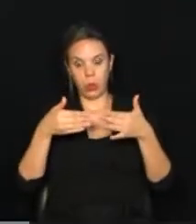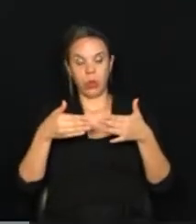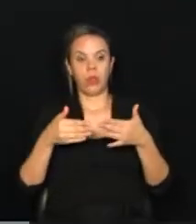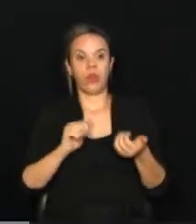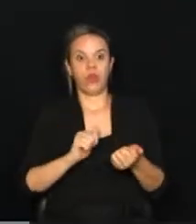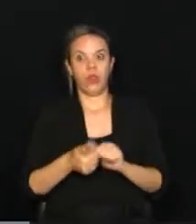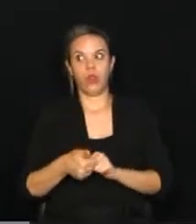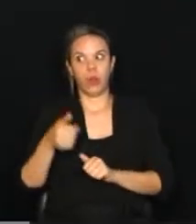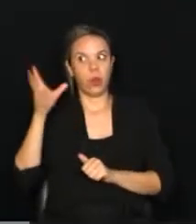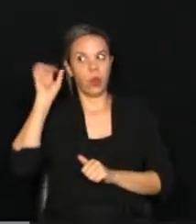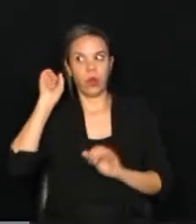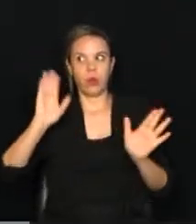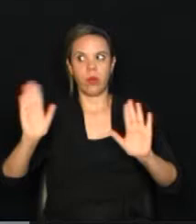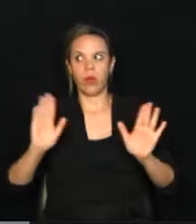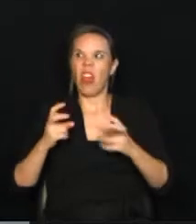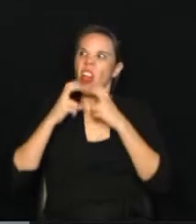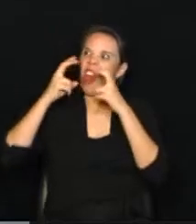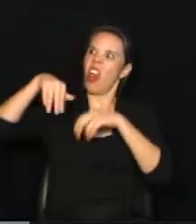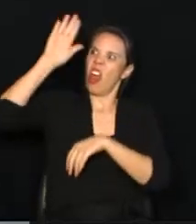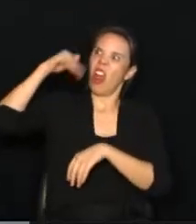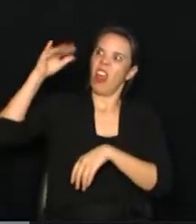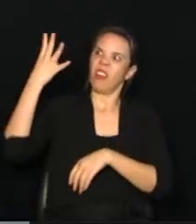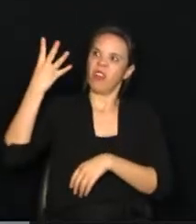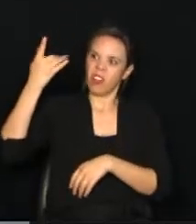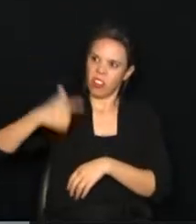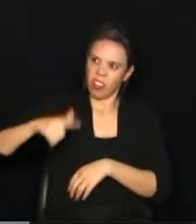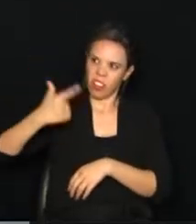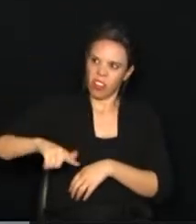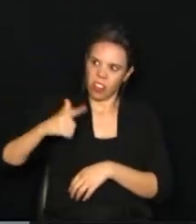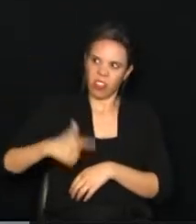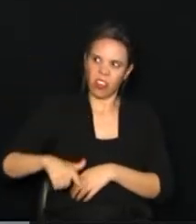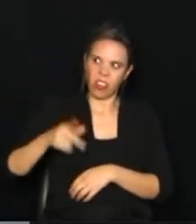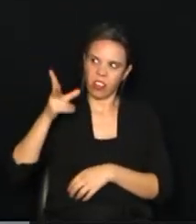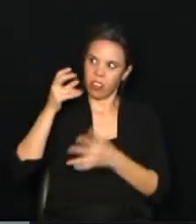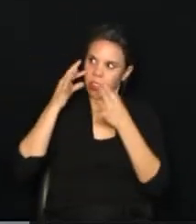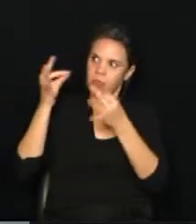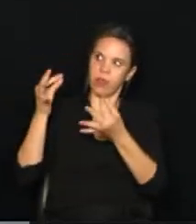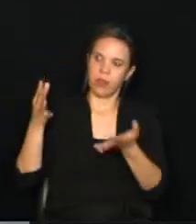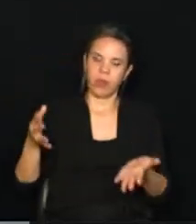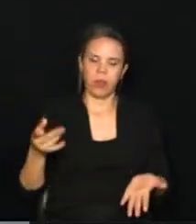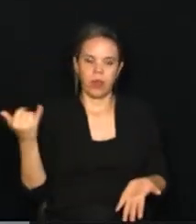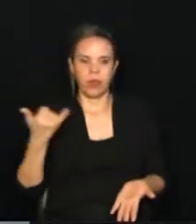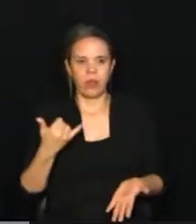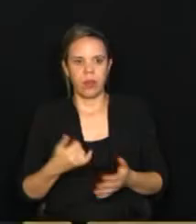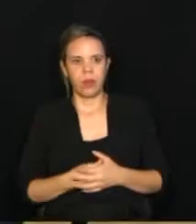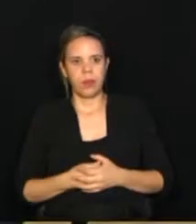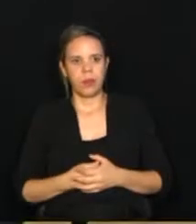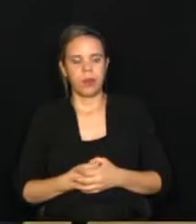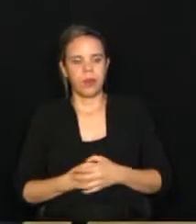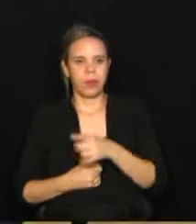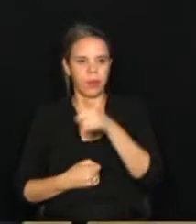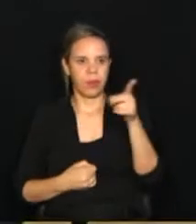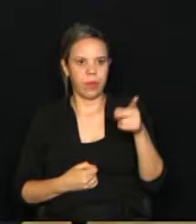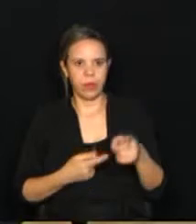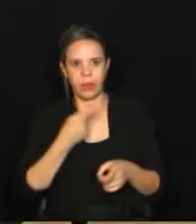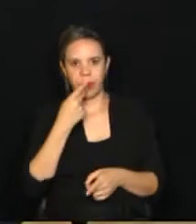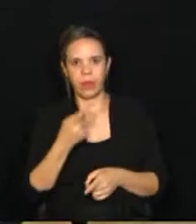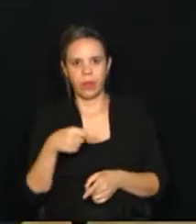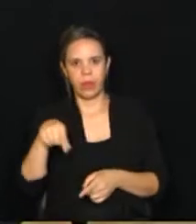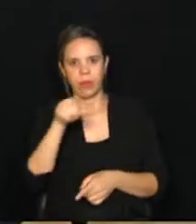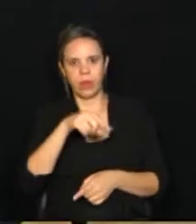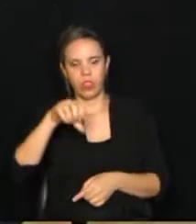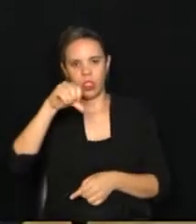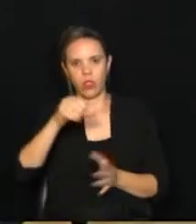consigo escutar ele. Daí tem que gritar mais umas 4 vezes para eu poder escutar ele falando. A gente estava falando, né, sua